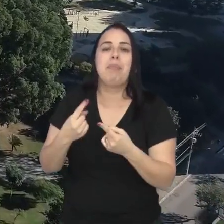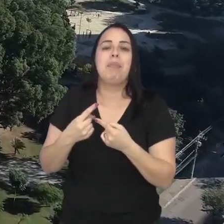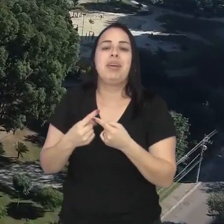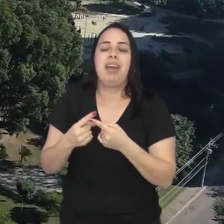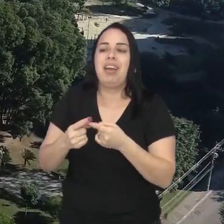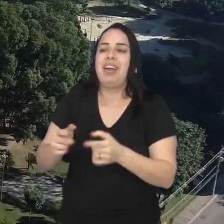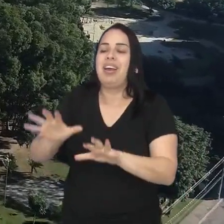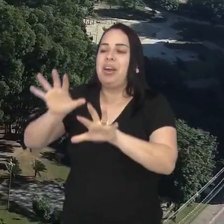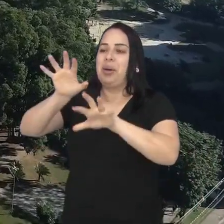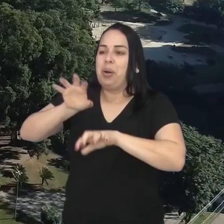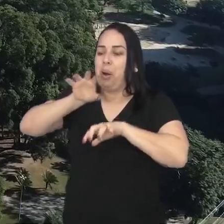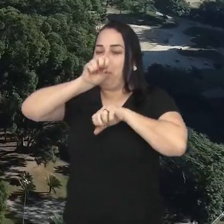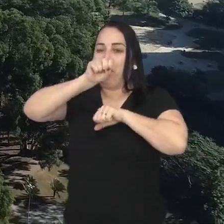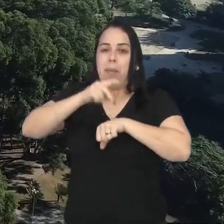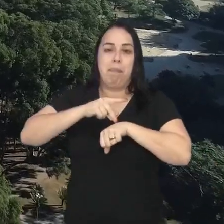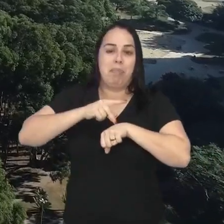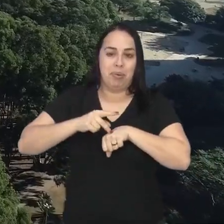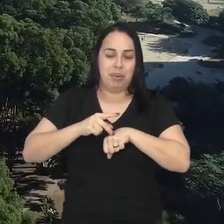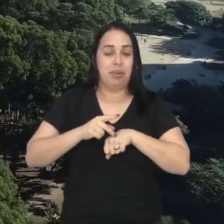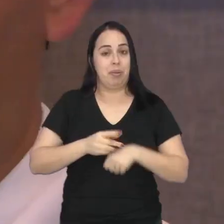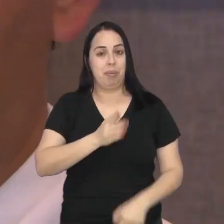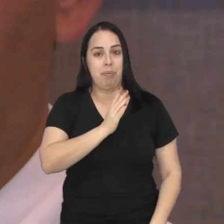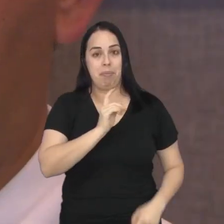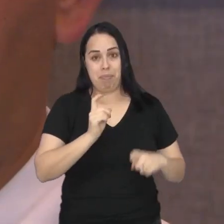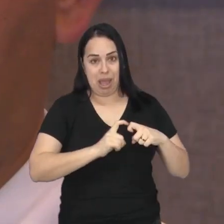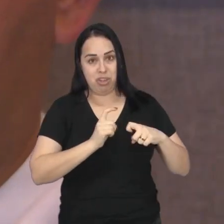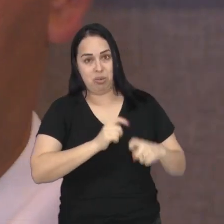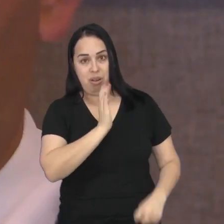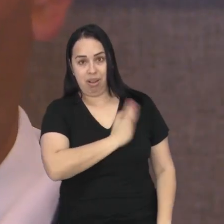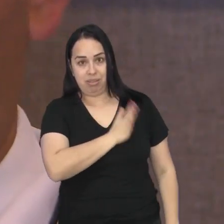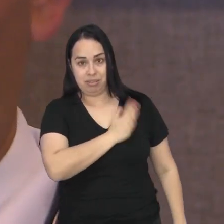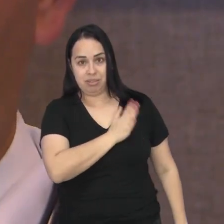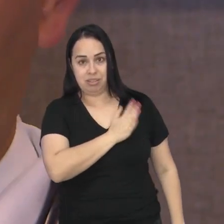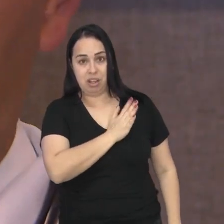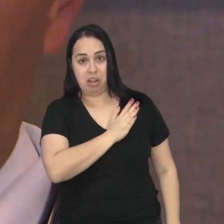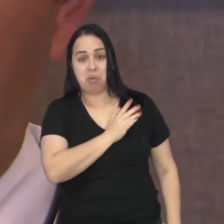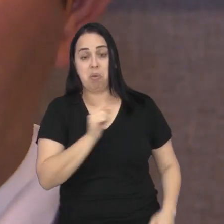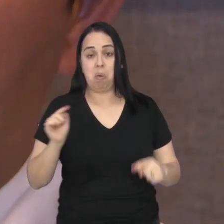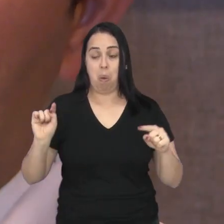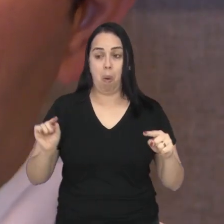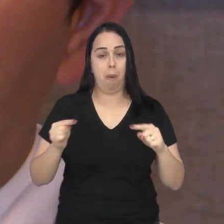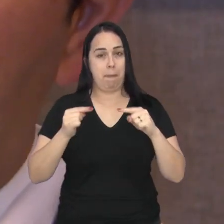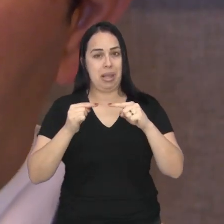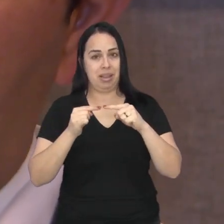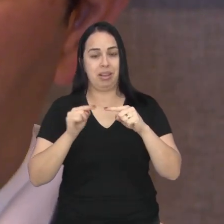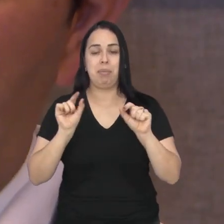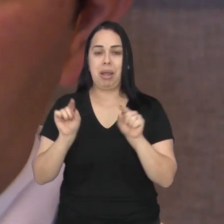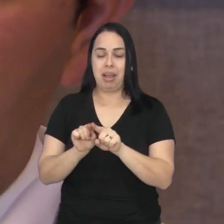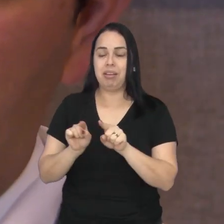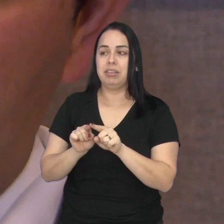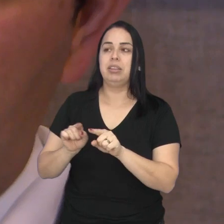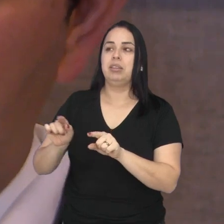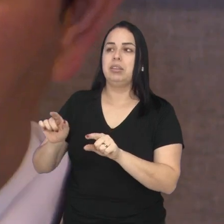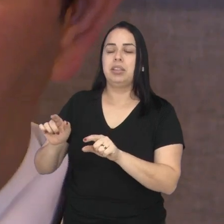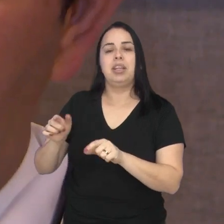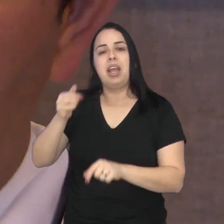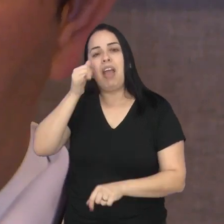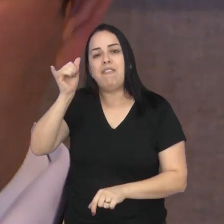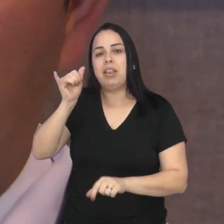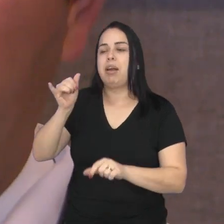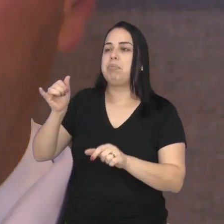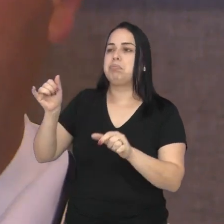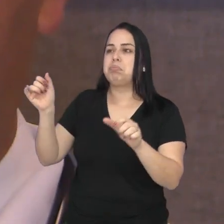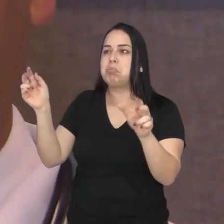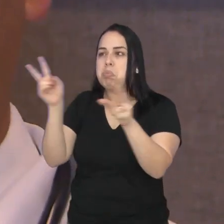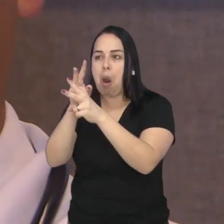hospitalares por questões respiratórias. Esse médico cardiologista explica que isso tem relação com a poluição sonora